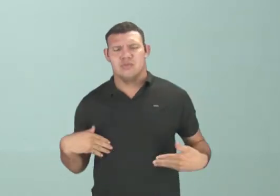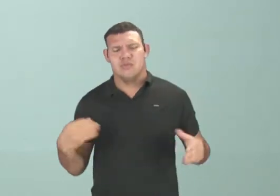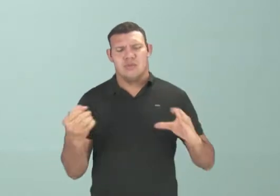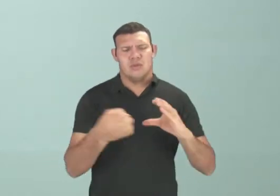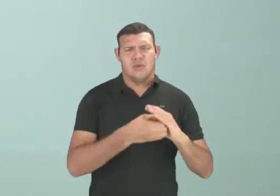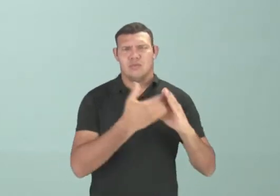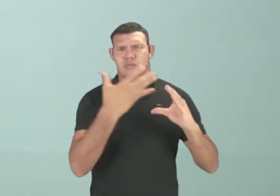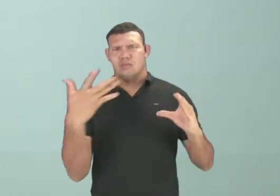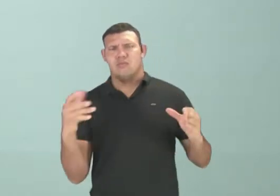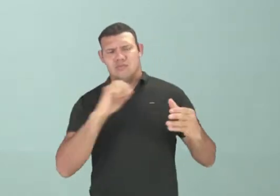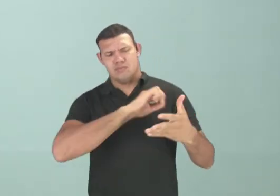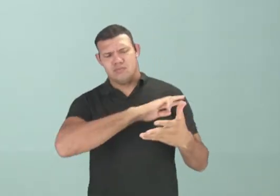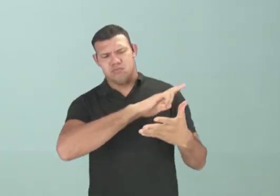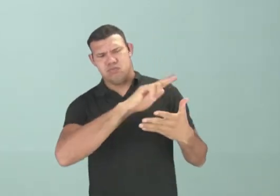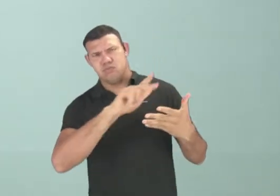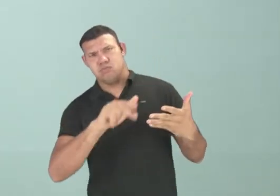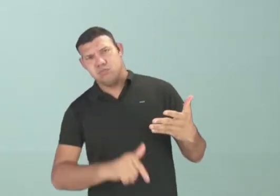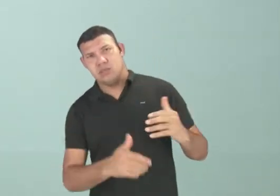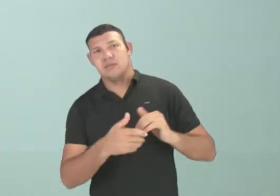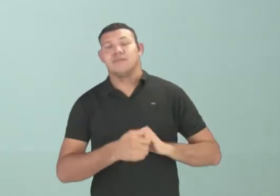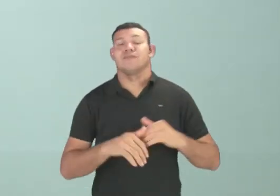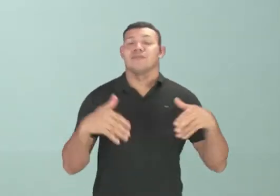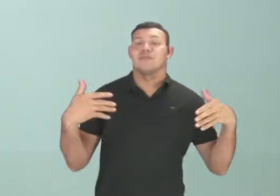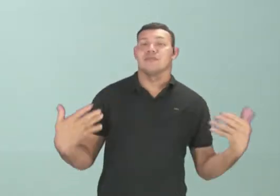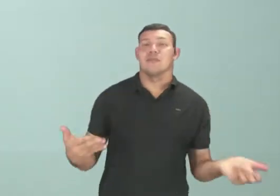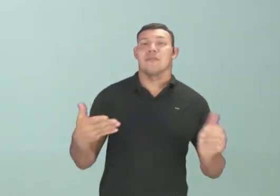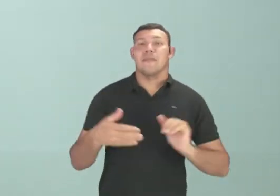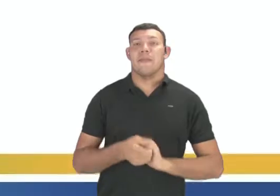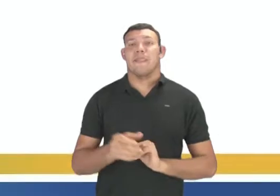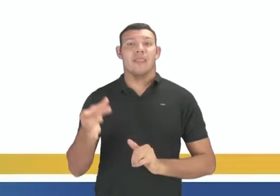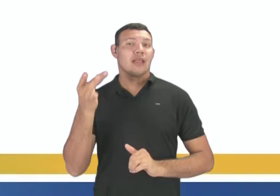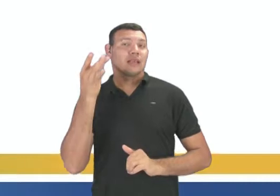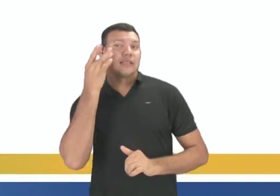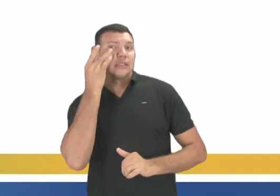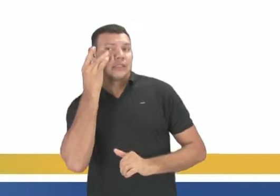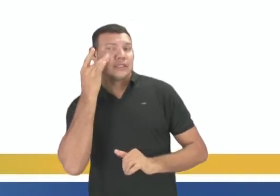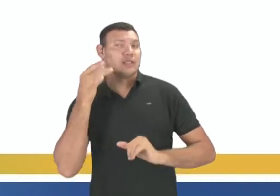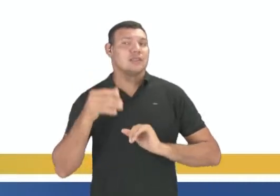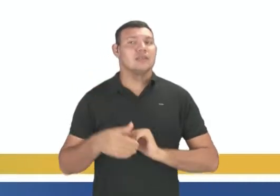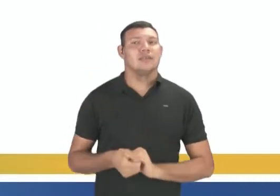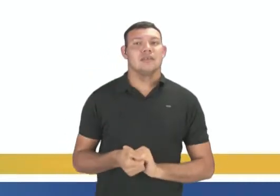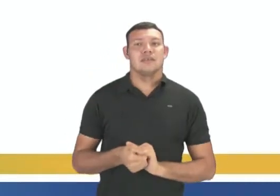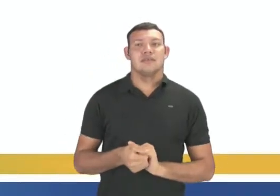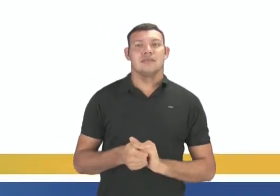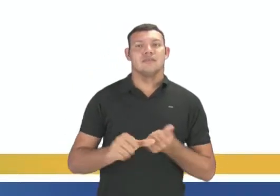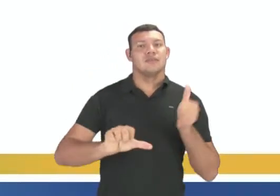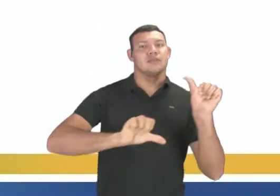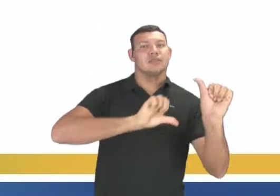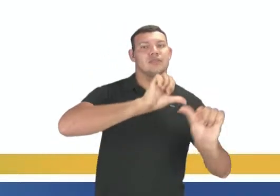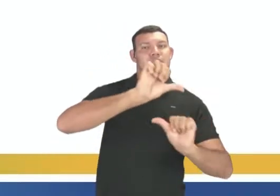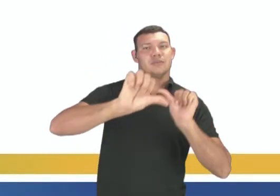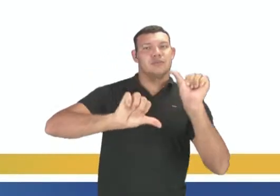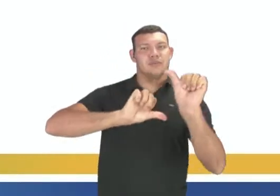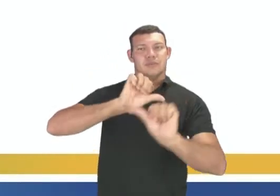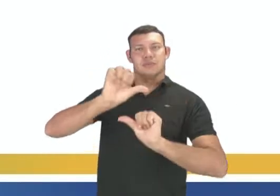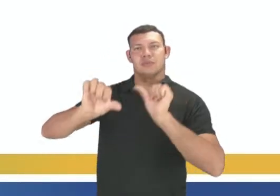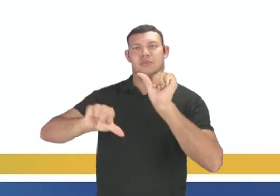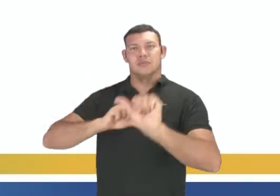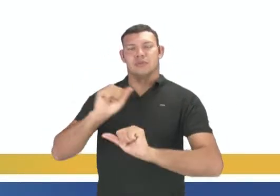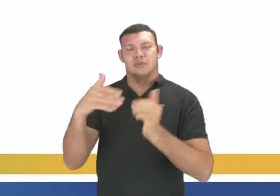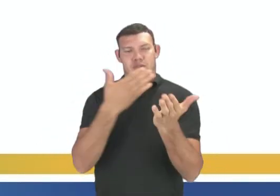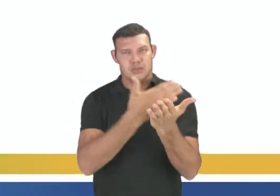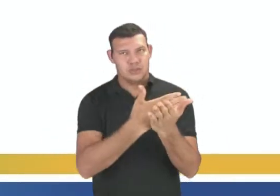outras coisas, tá bom? Então, no humanismo nós temos as mudanças que são iniciadas lá no